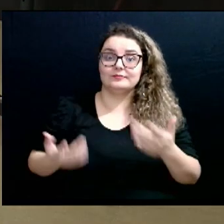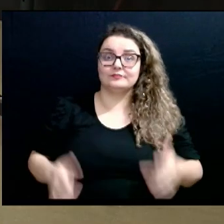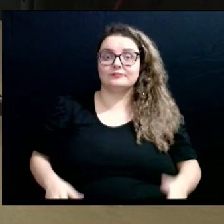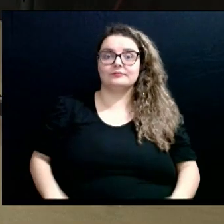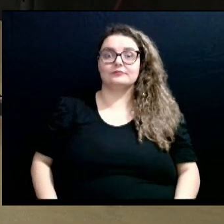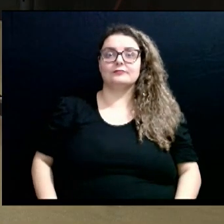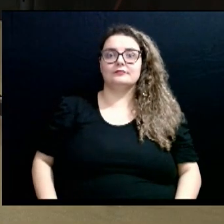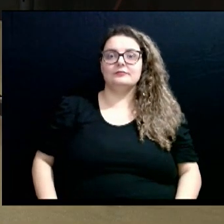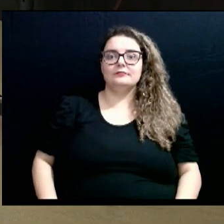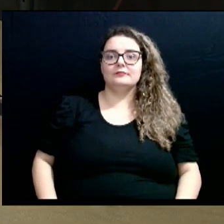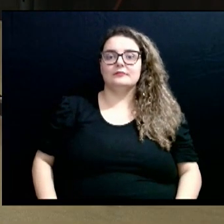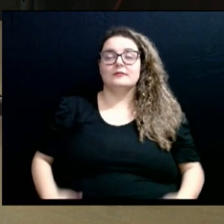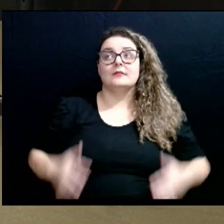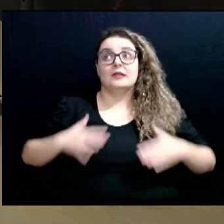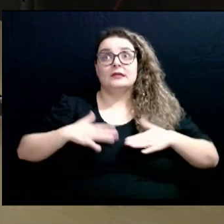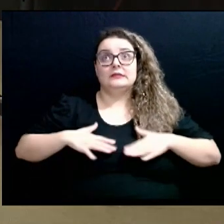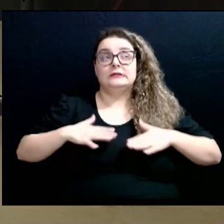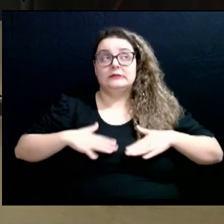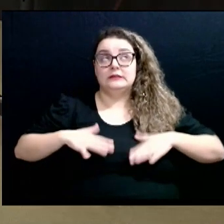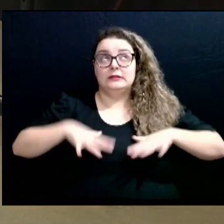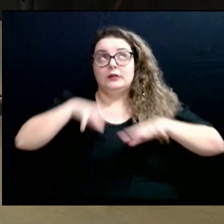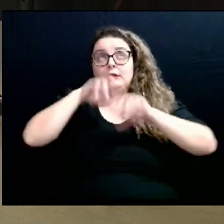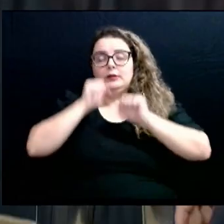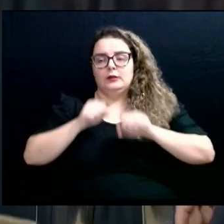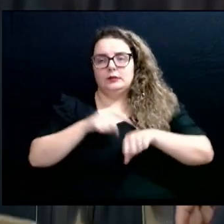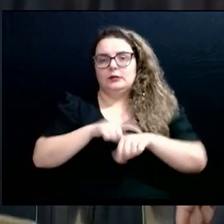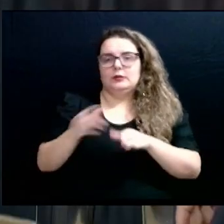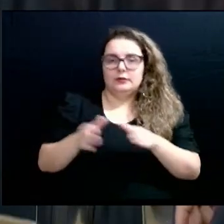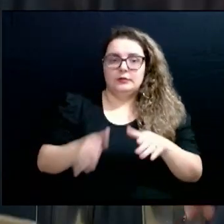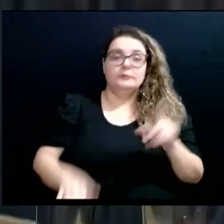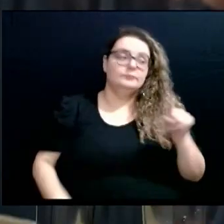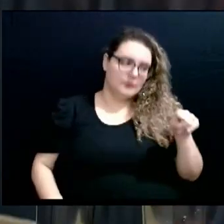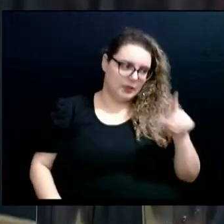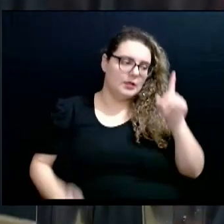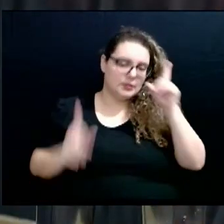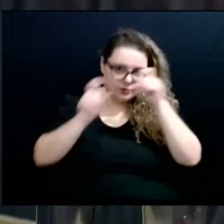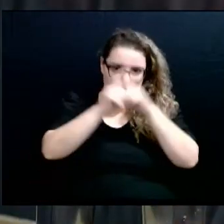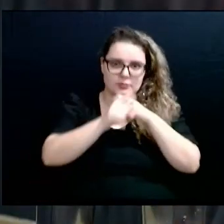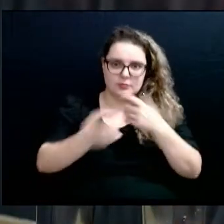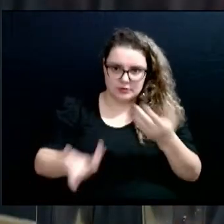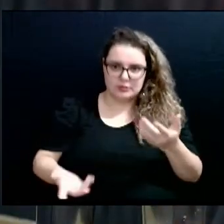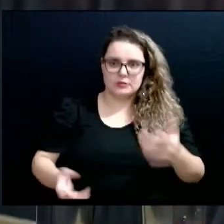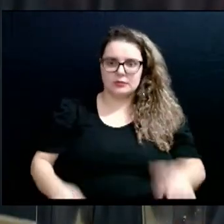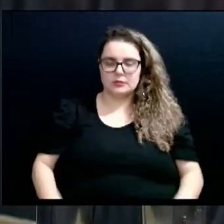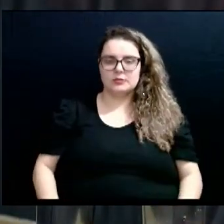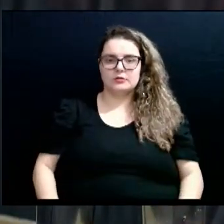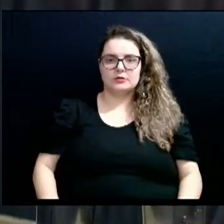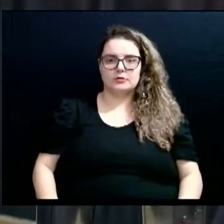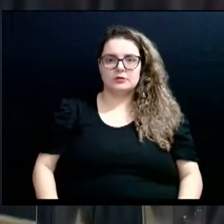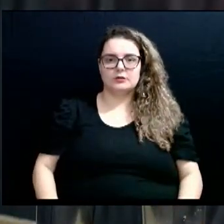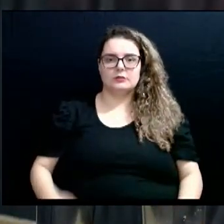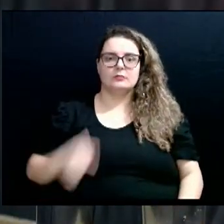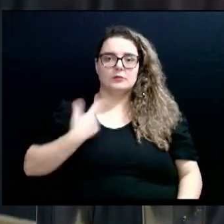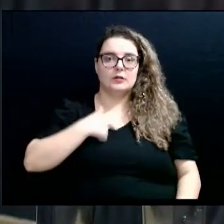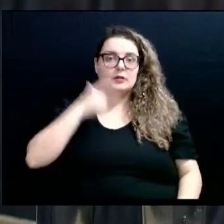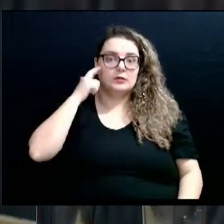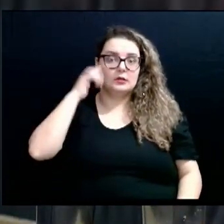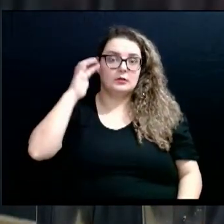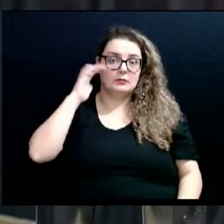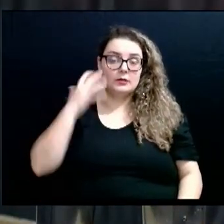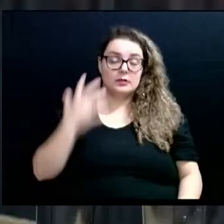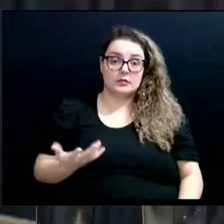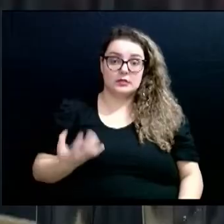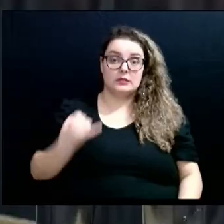tranquilo numa situação dessa, Isa? É difícil mesmo, né? Mas a gente tem que pensar Que assim, se a